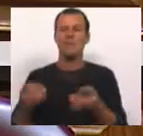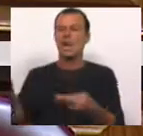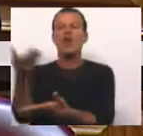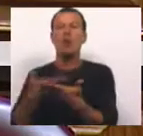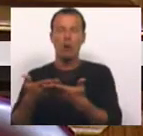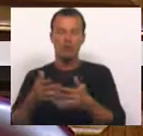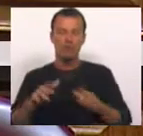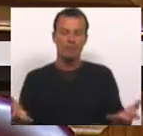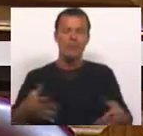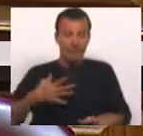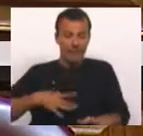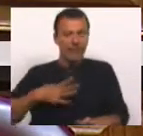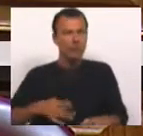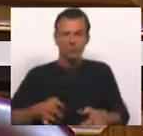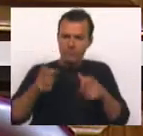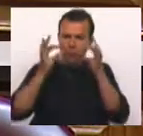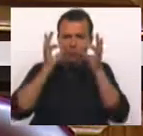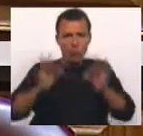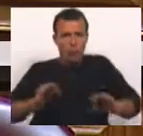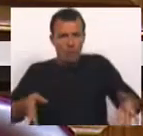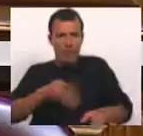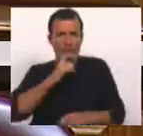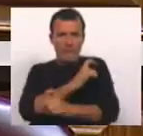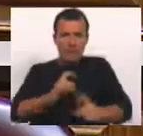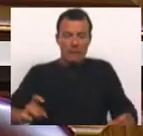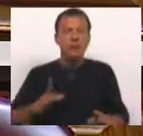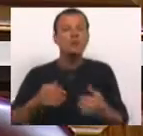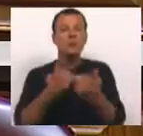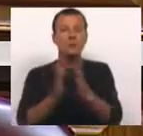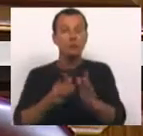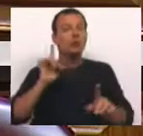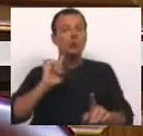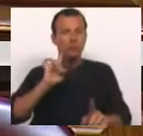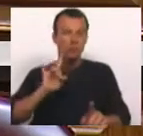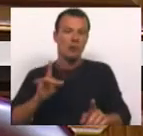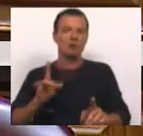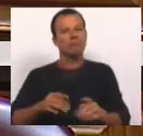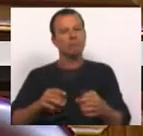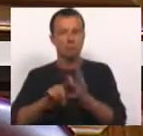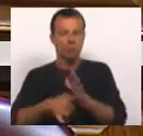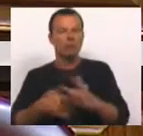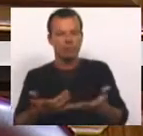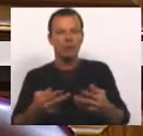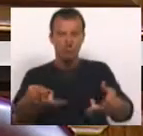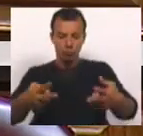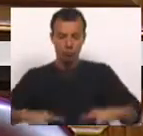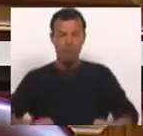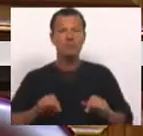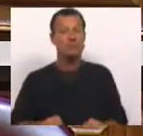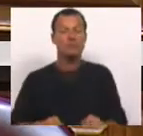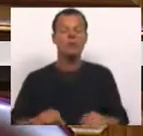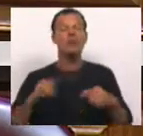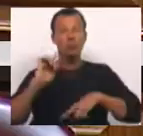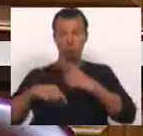uma questão que nós queremos efetivamente acautelar. Era importante que todos os projetos fossem aprovados, que descessem à especialidade e